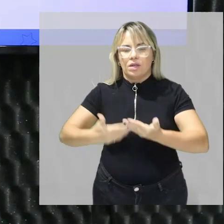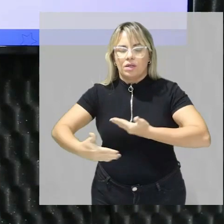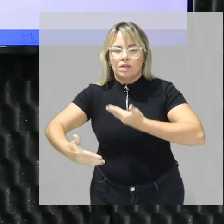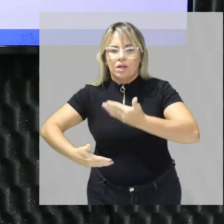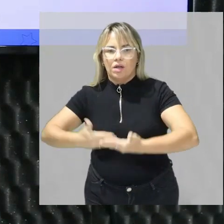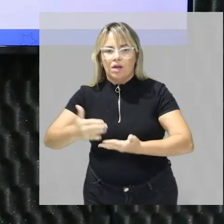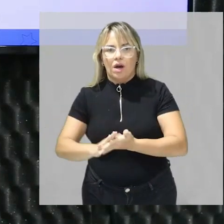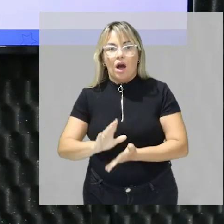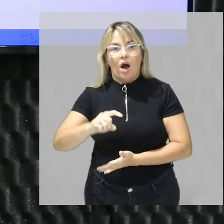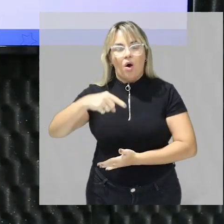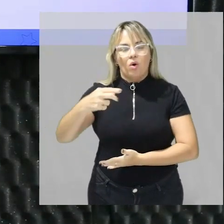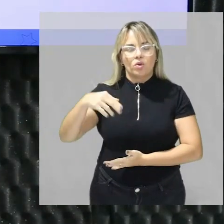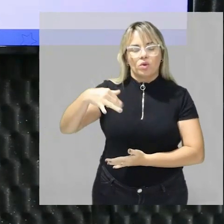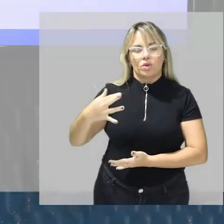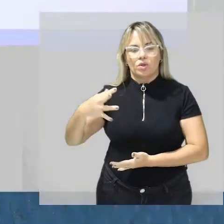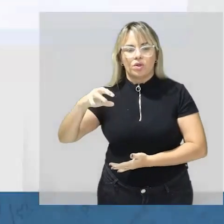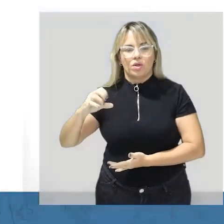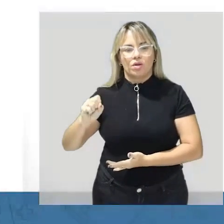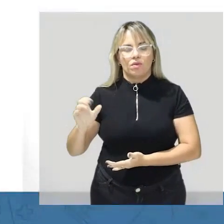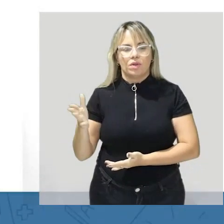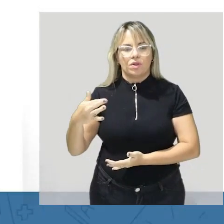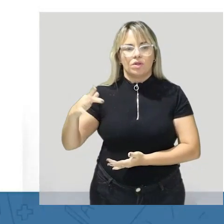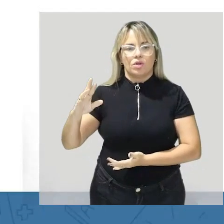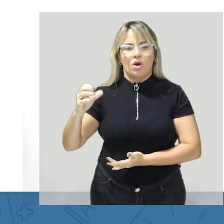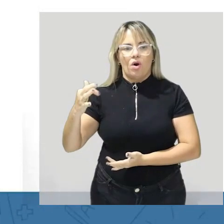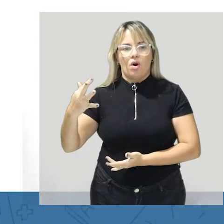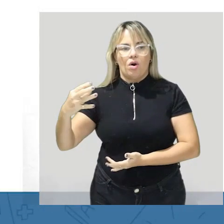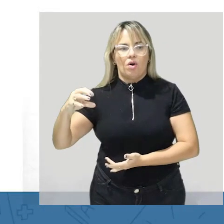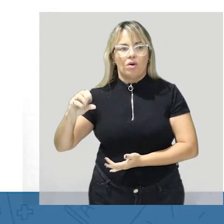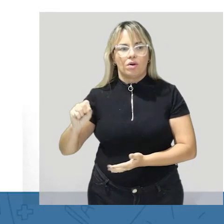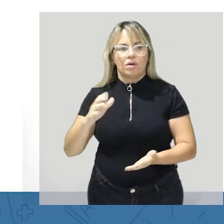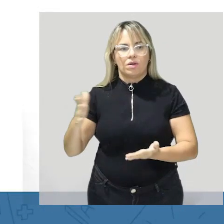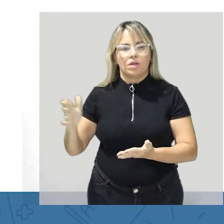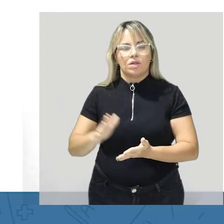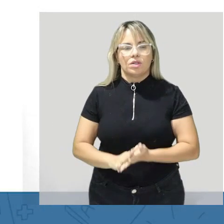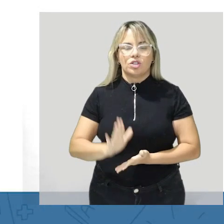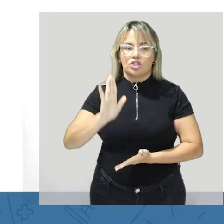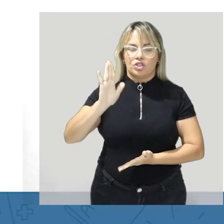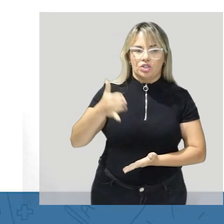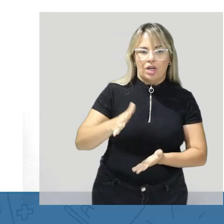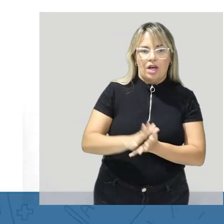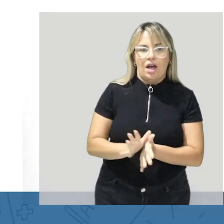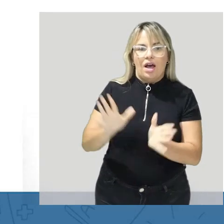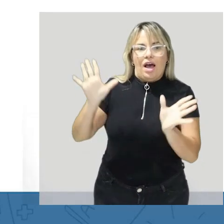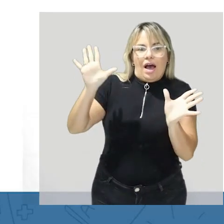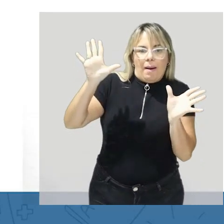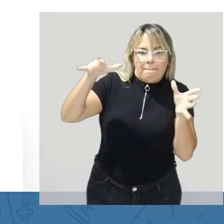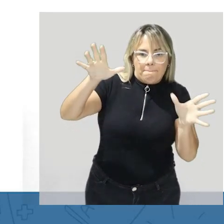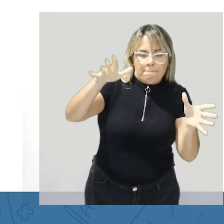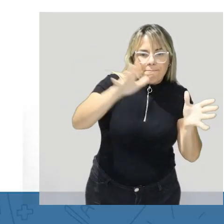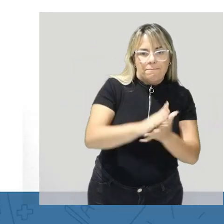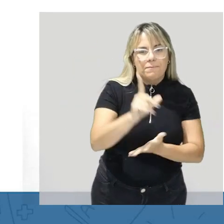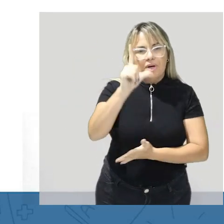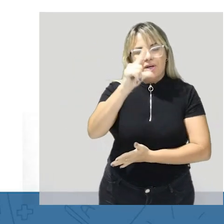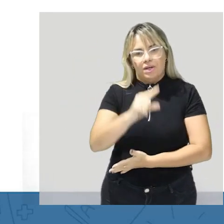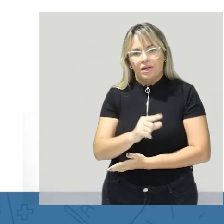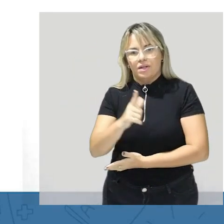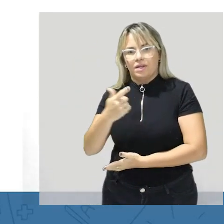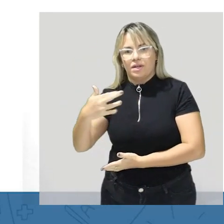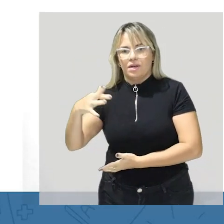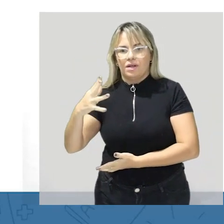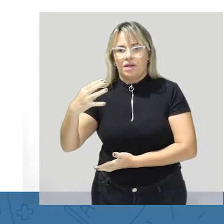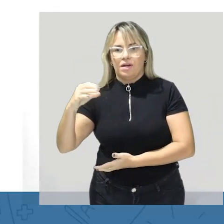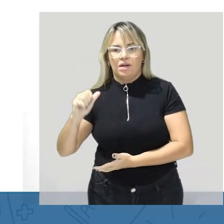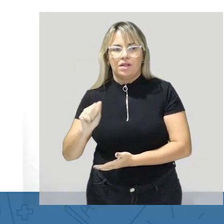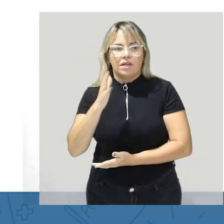Em contrapartida, há pássaros, normalmente pequenas garças, que se alimentam de carrapatos e